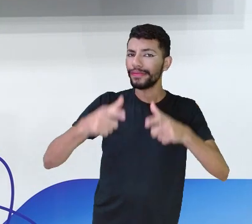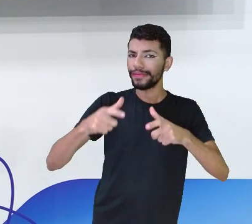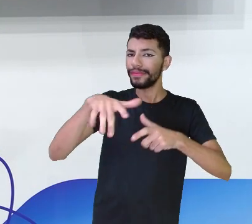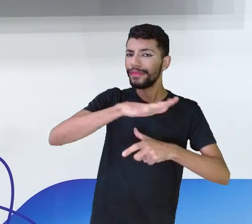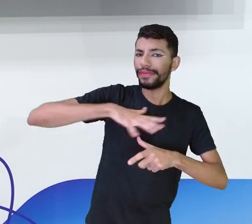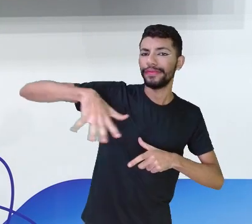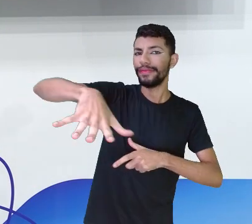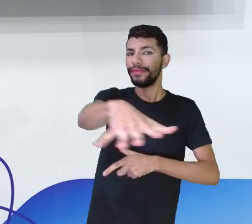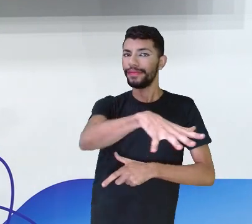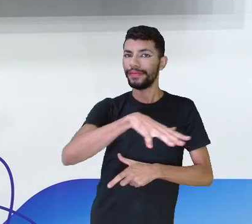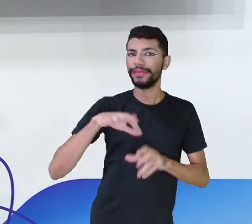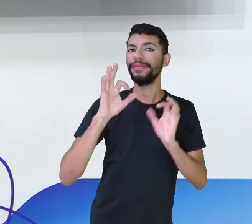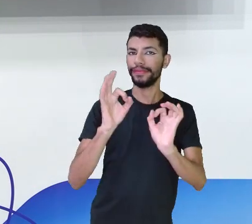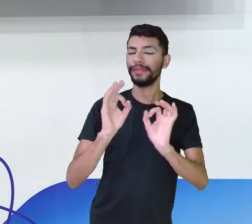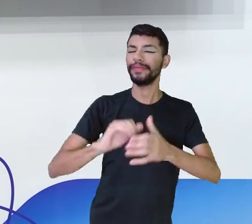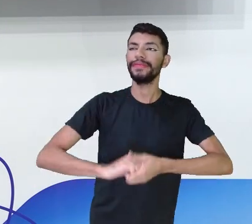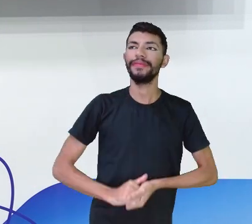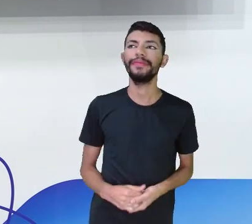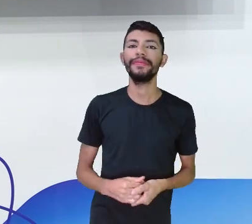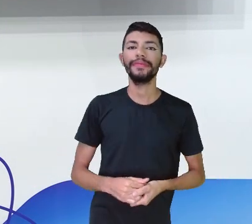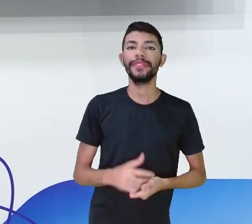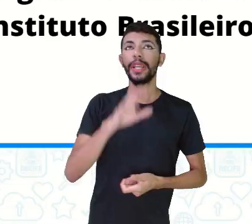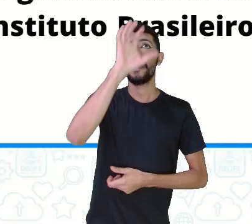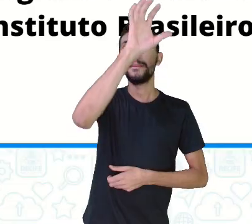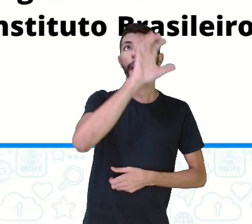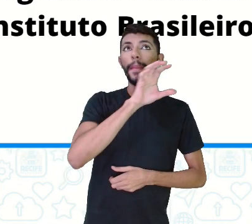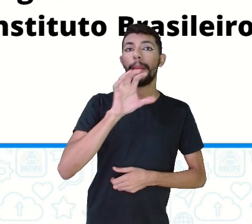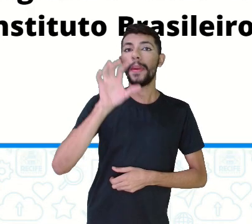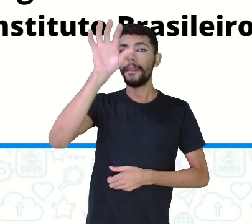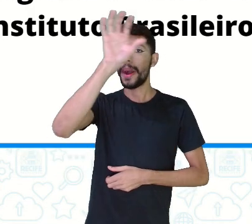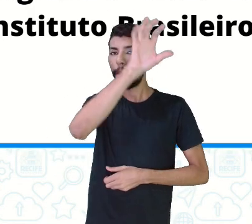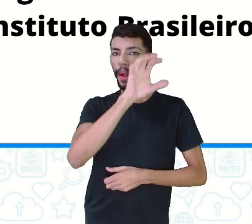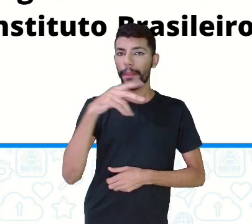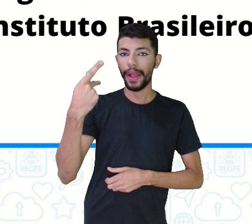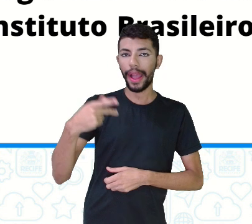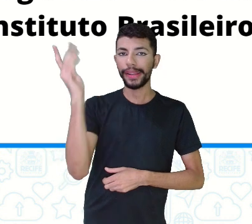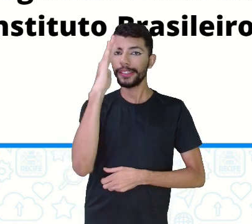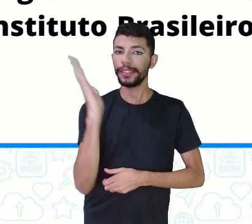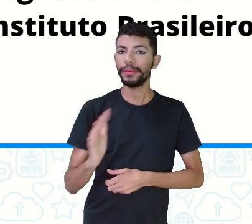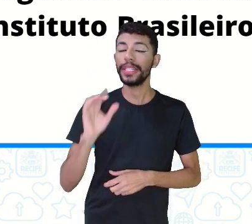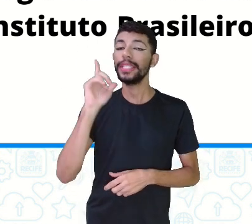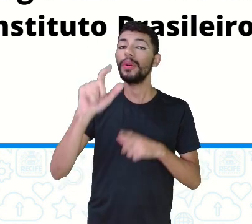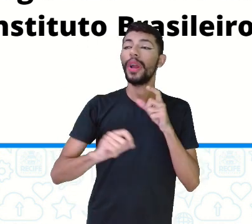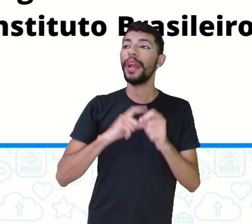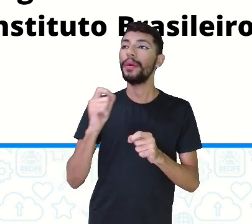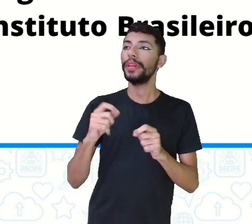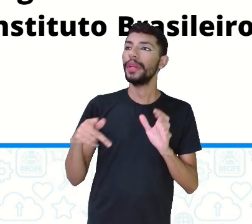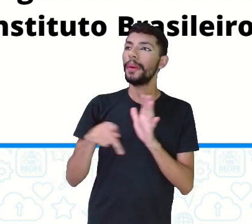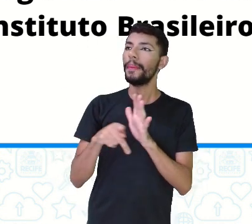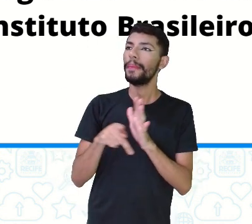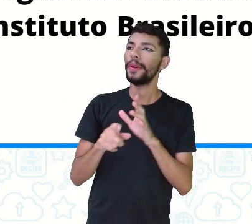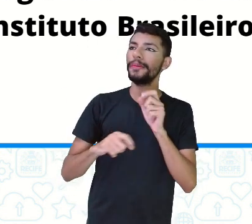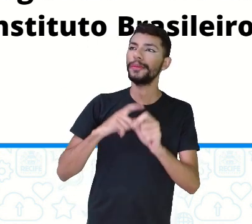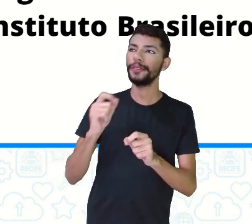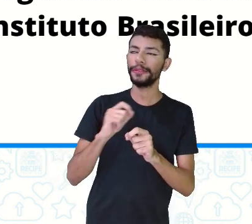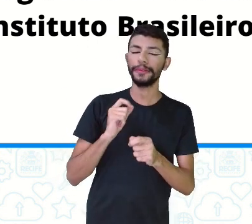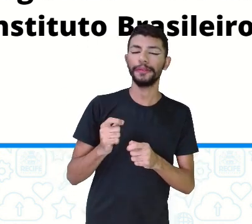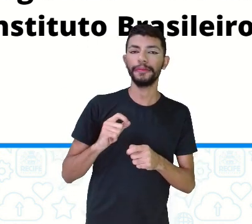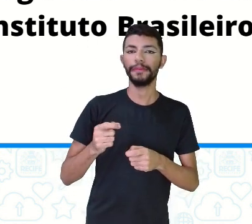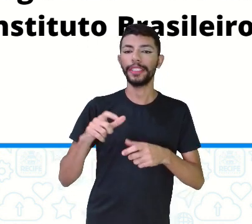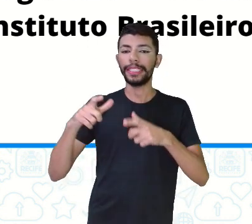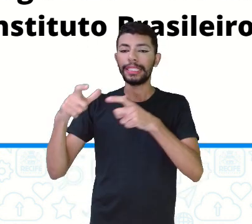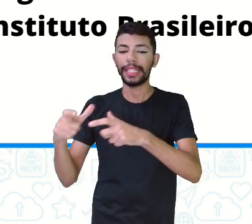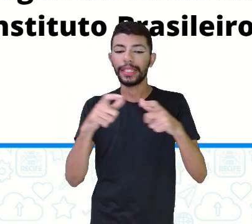tá certo? As regiões do Brasil são recortes territoriais repletos de